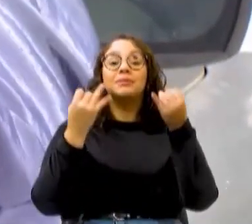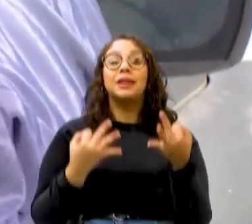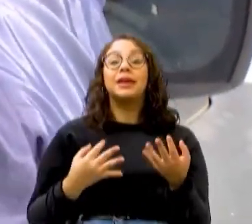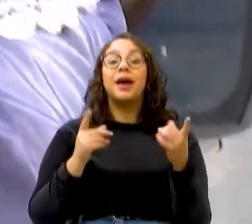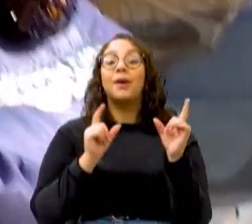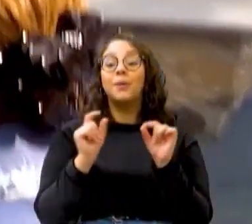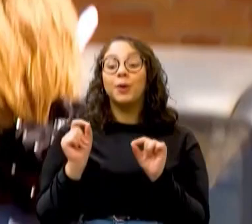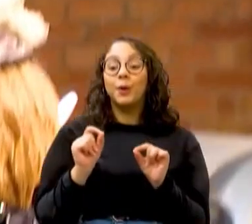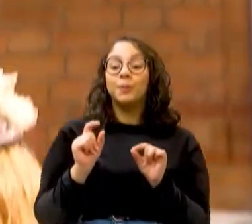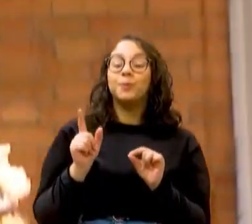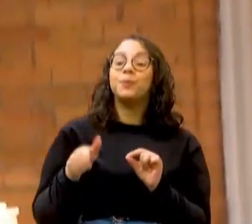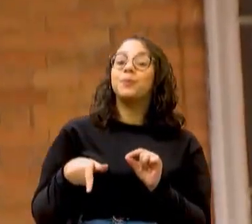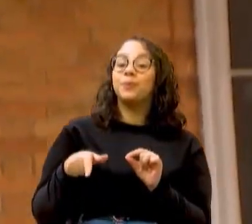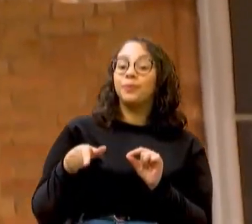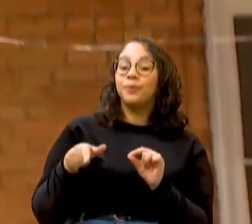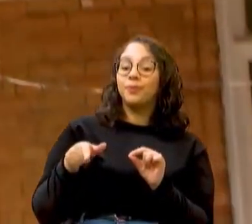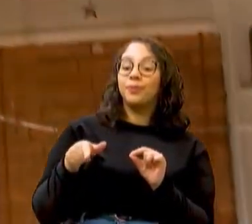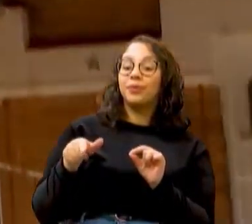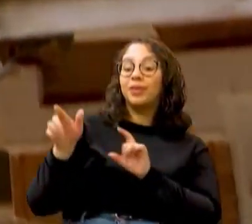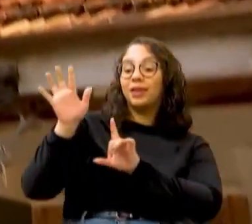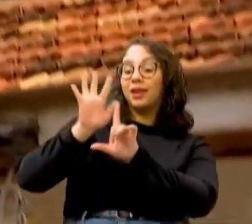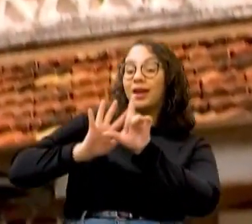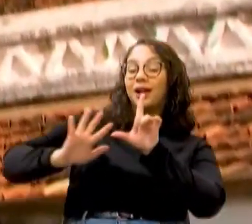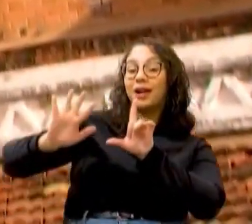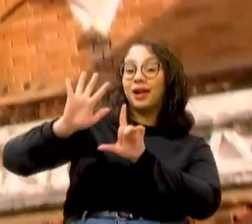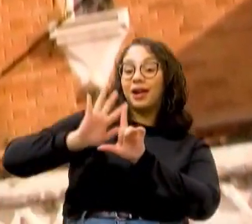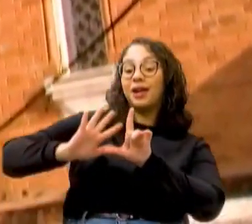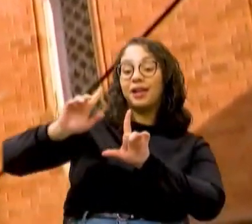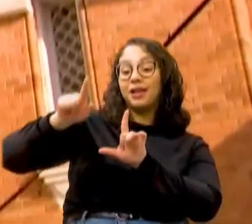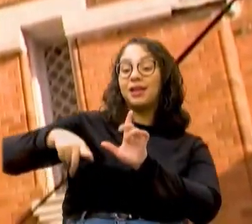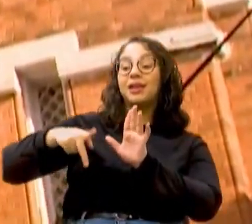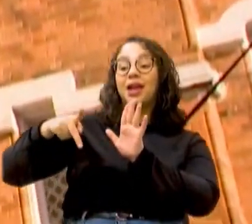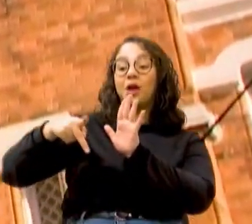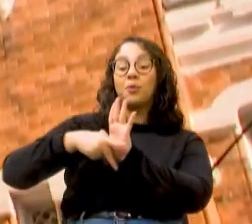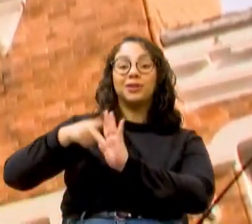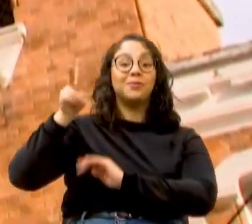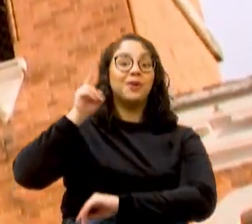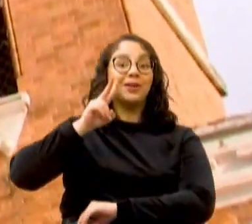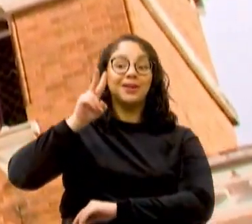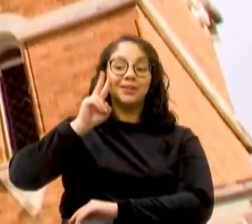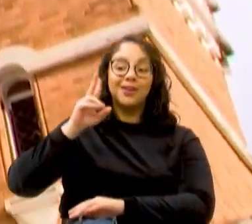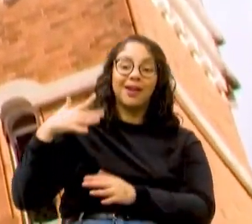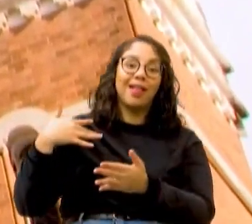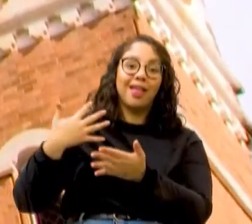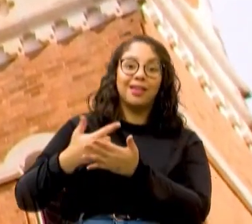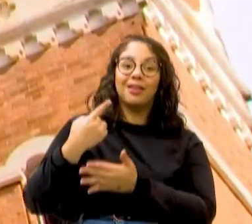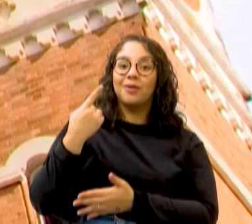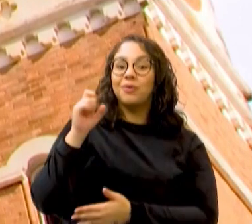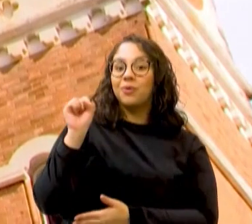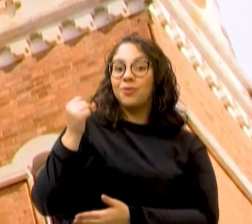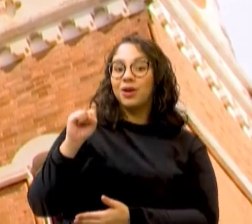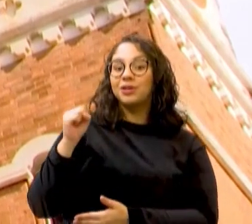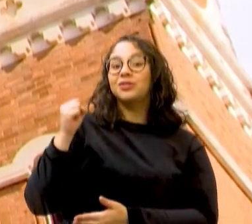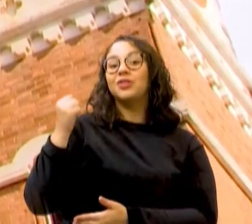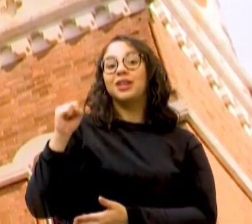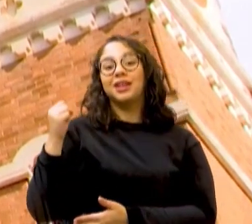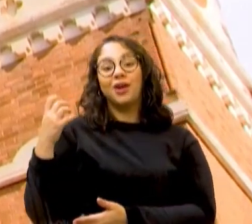começar a falar um pouquinho dessa desse patrimônio que faz parte da nossa história desde